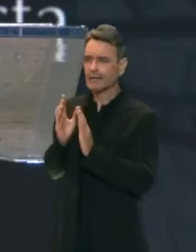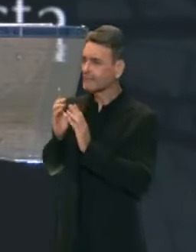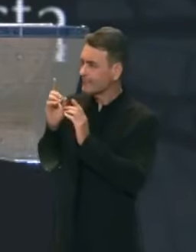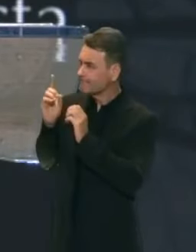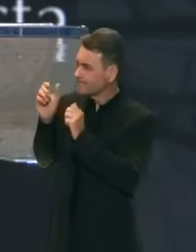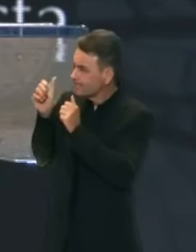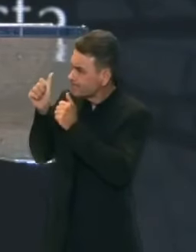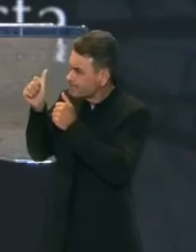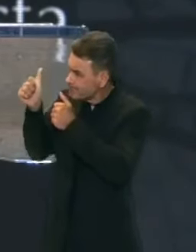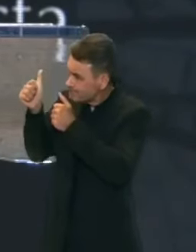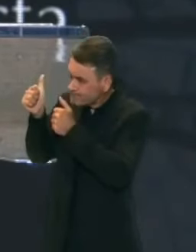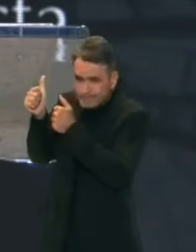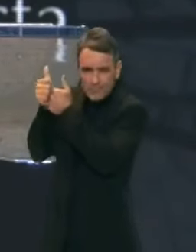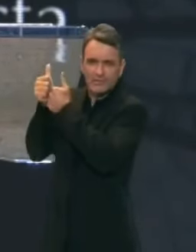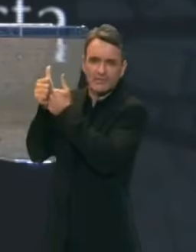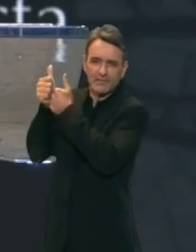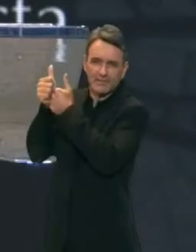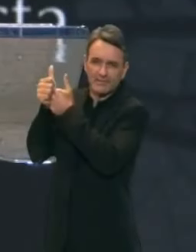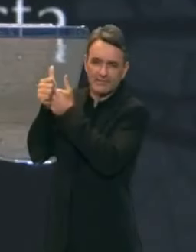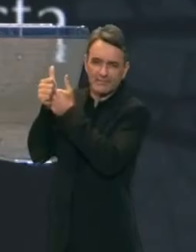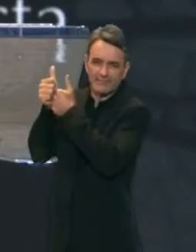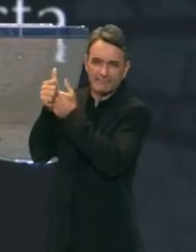com Deus.